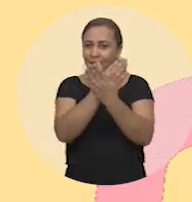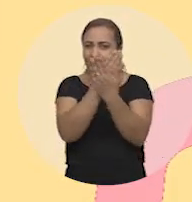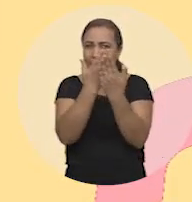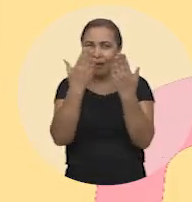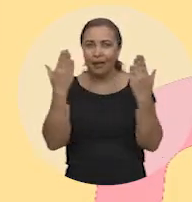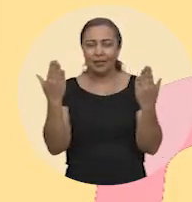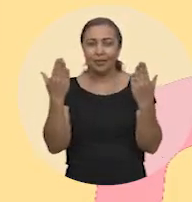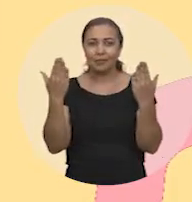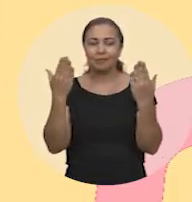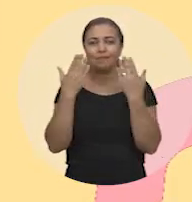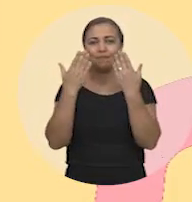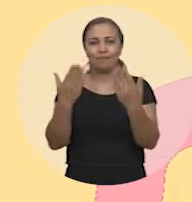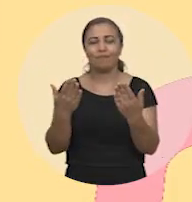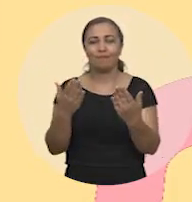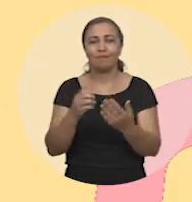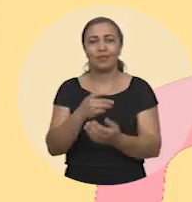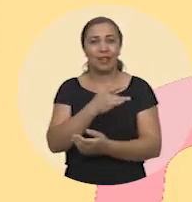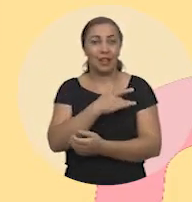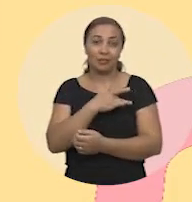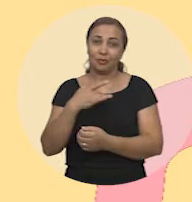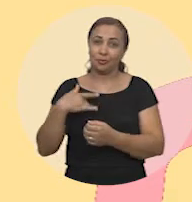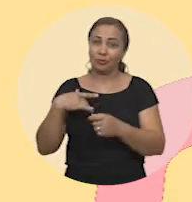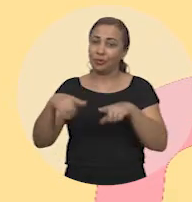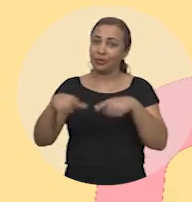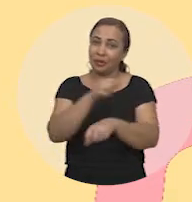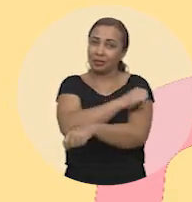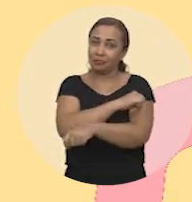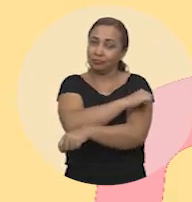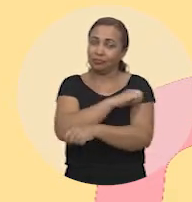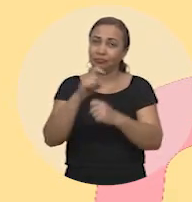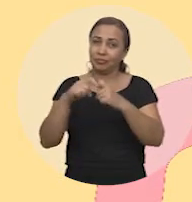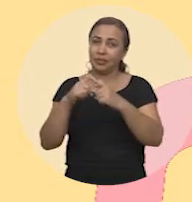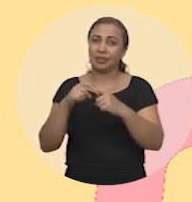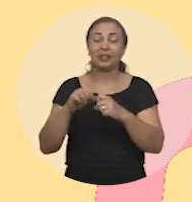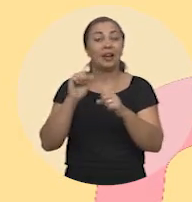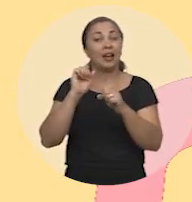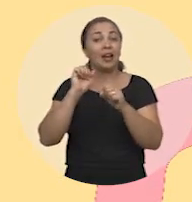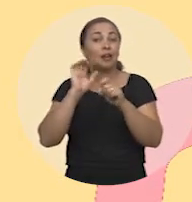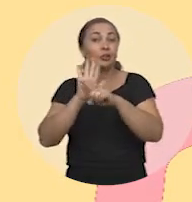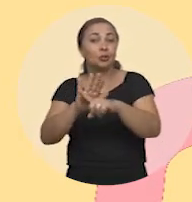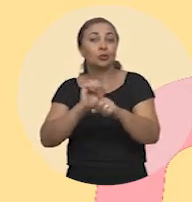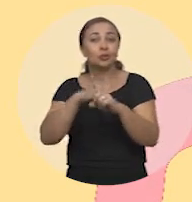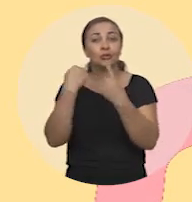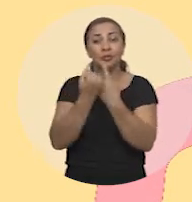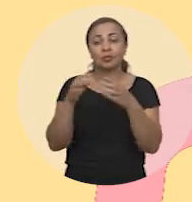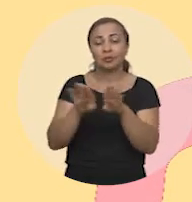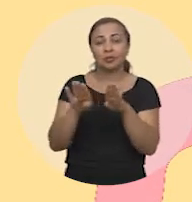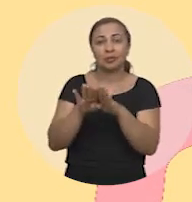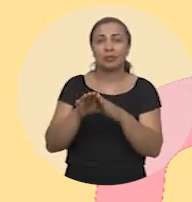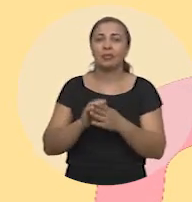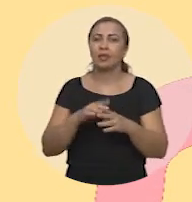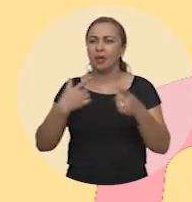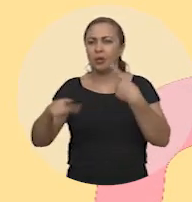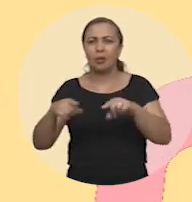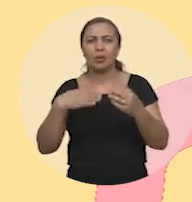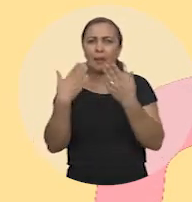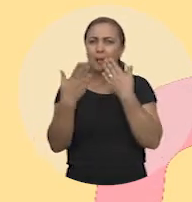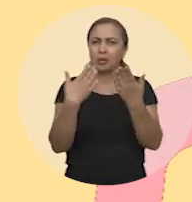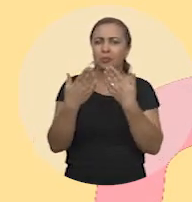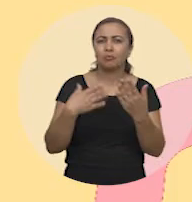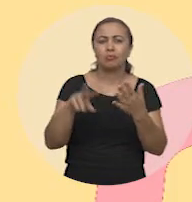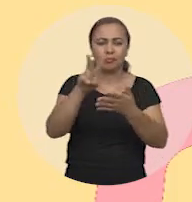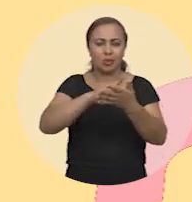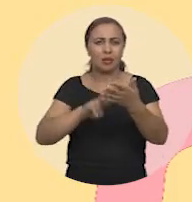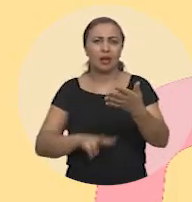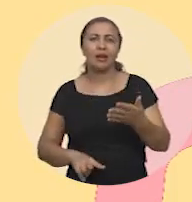linha de frente da Covid-19 na atenção primária à saúde, e também da assistência social, como também algumas outras modalidades,